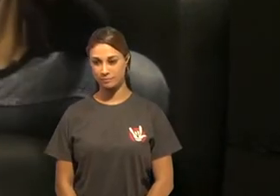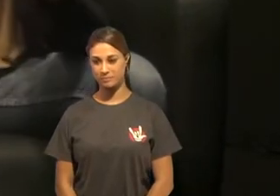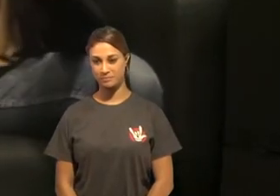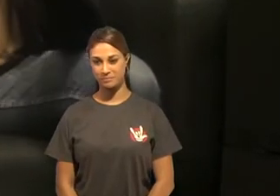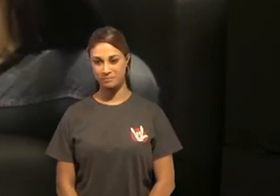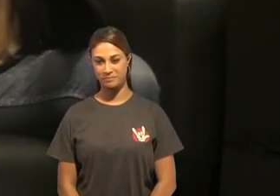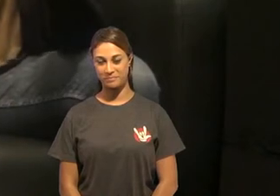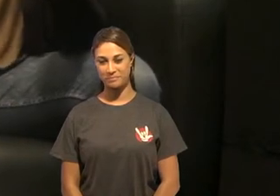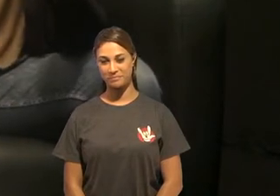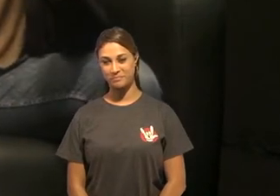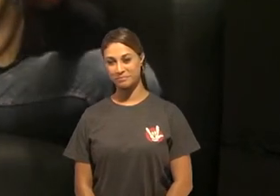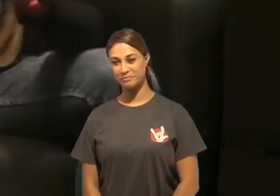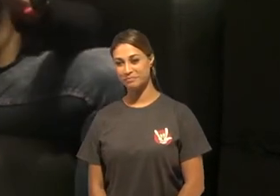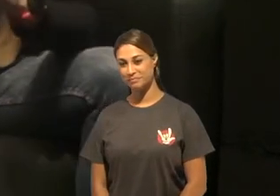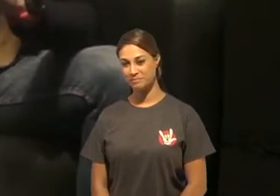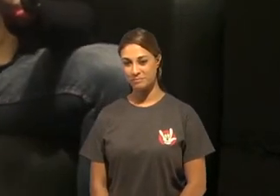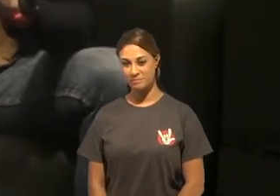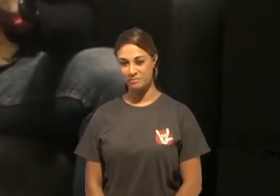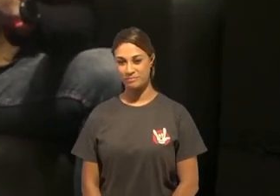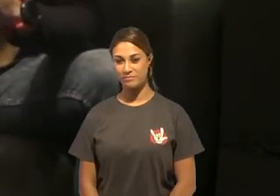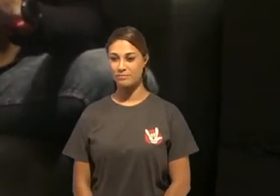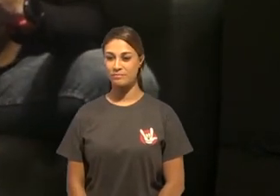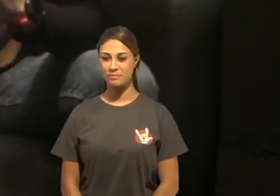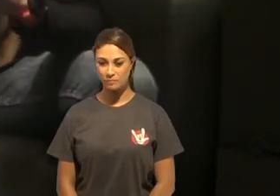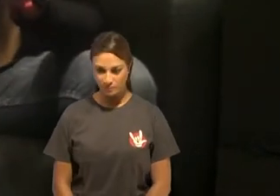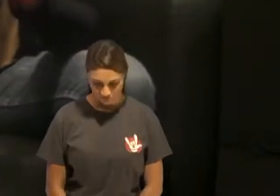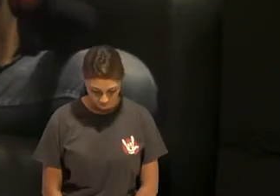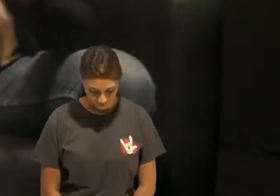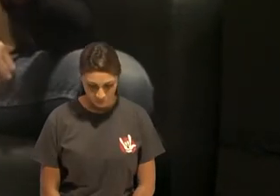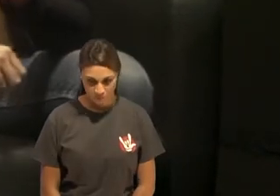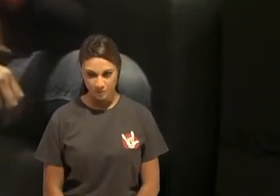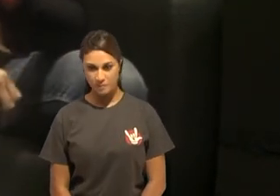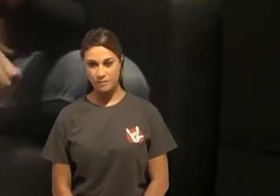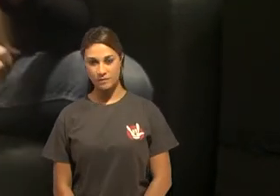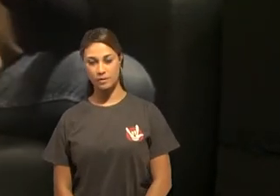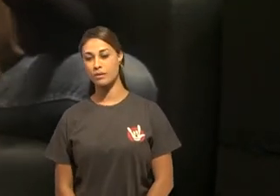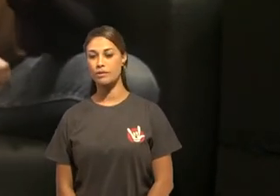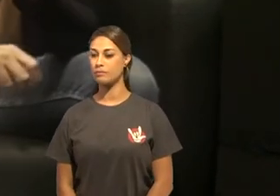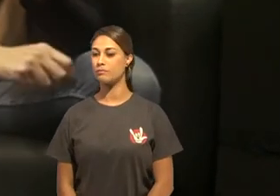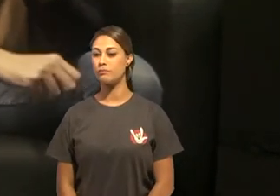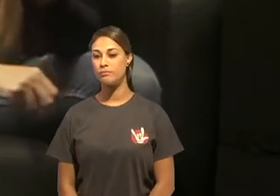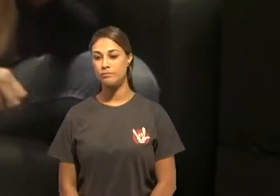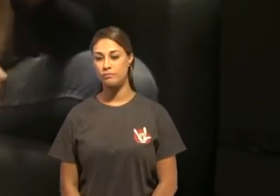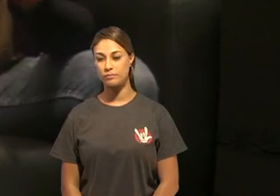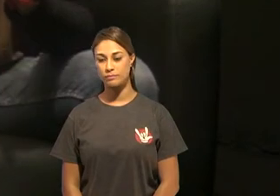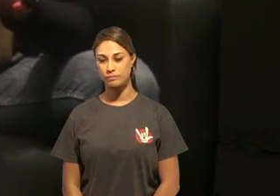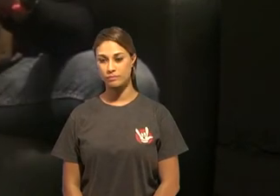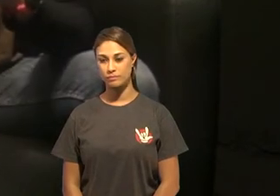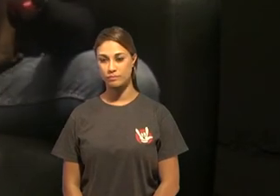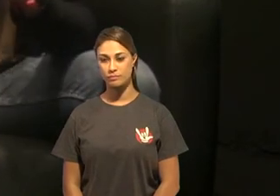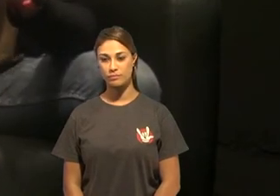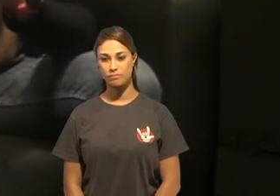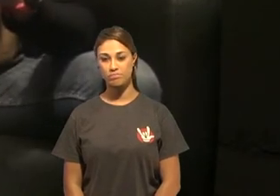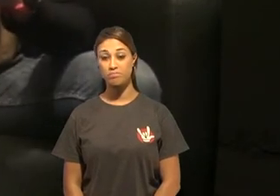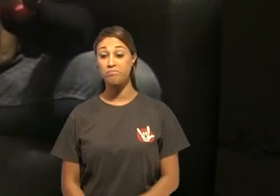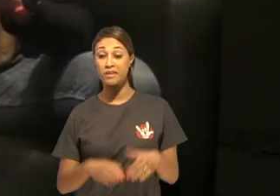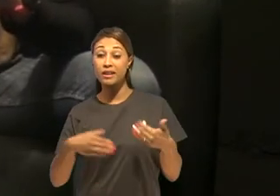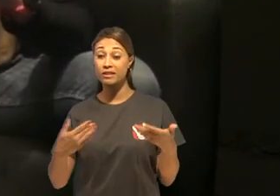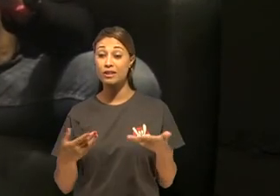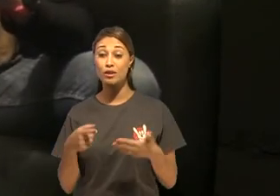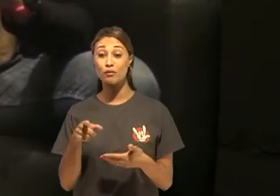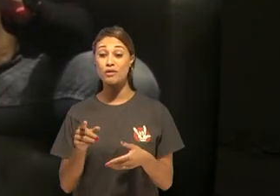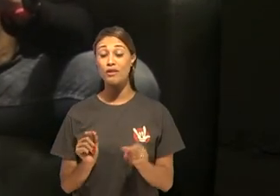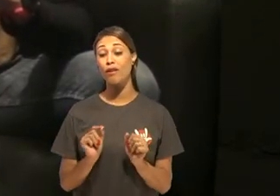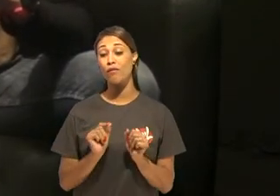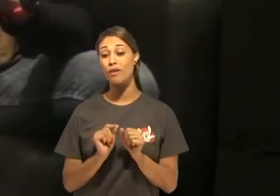Ele também saberia. Ah, não, o Vinícius sim. Desculpa. O Vinícius não vale nessa. Então, o que você estaria fazendo? Com quem